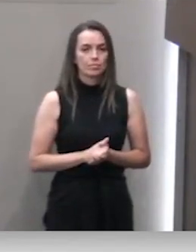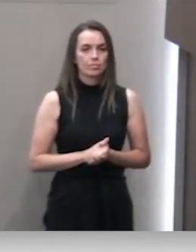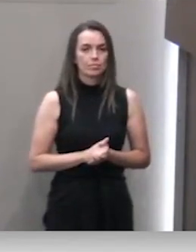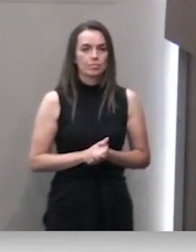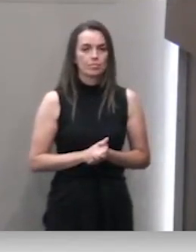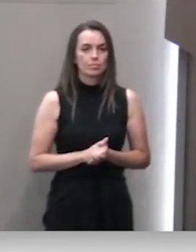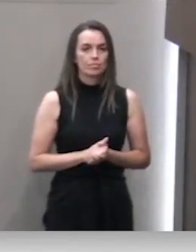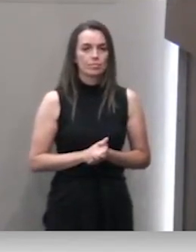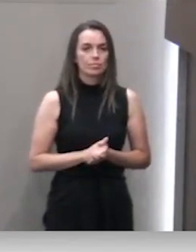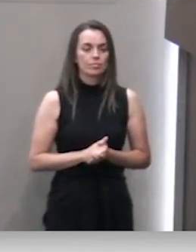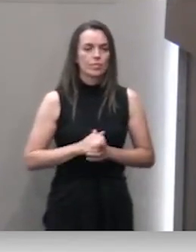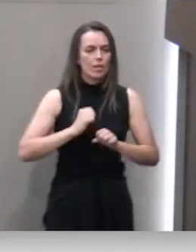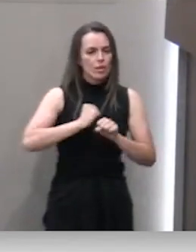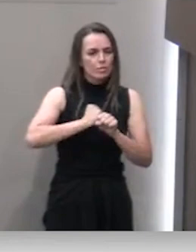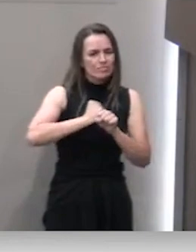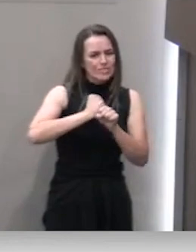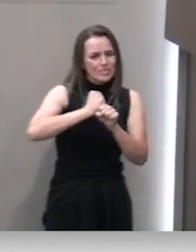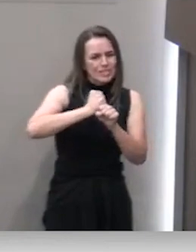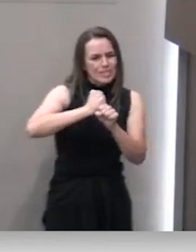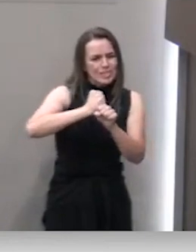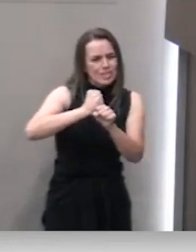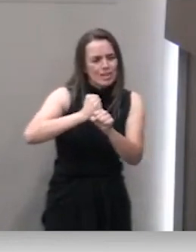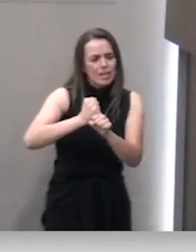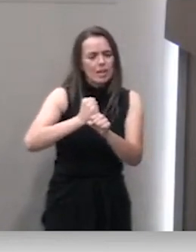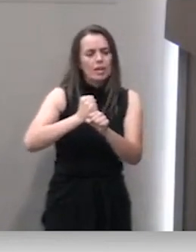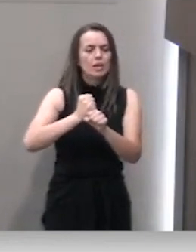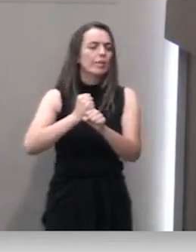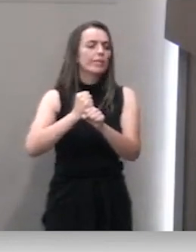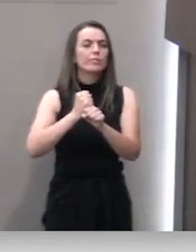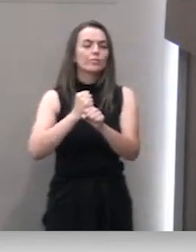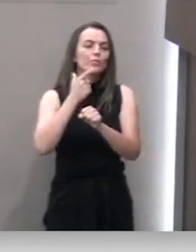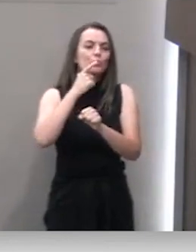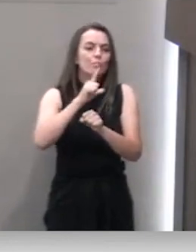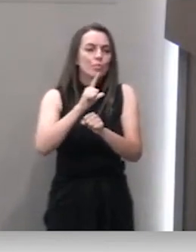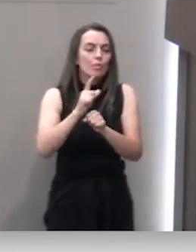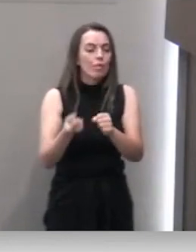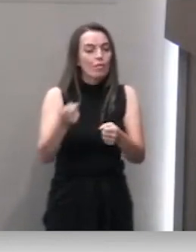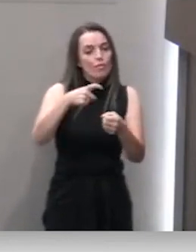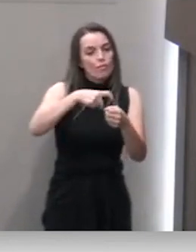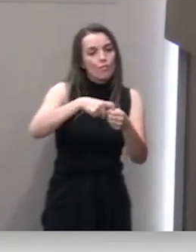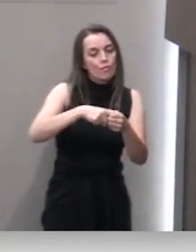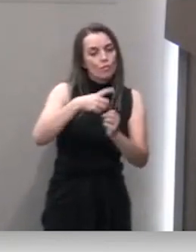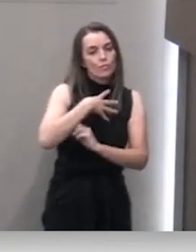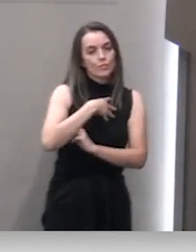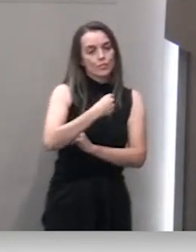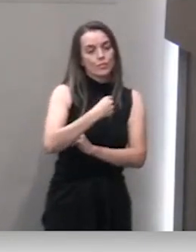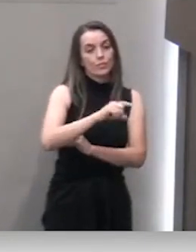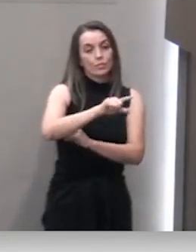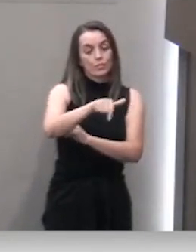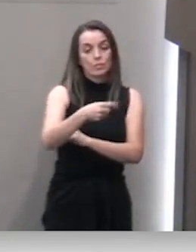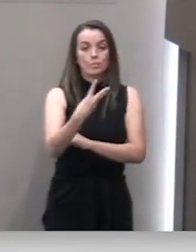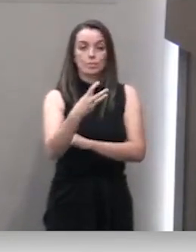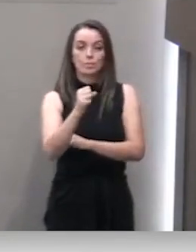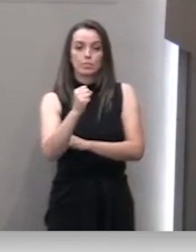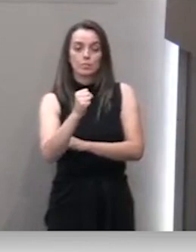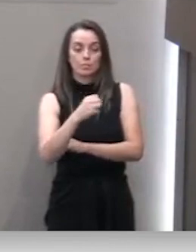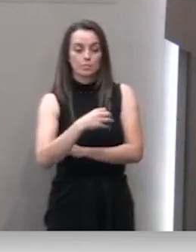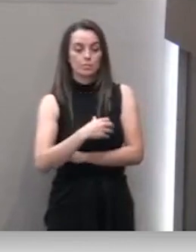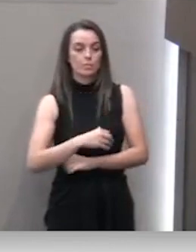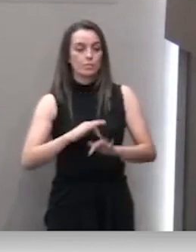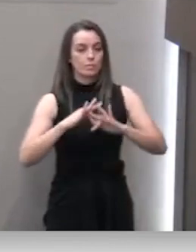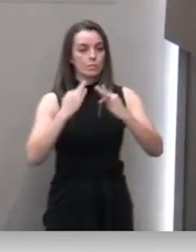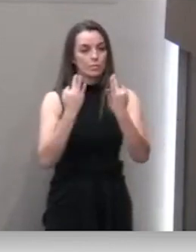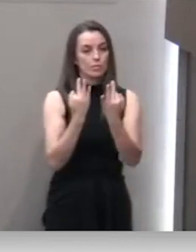Eles demoraram 1 ano para reaver as crianças. Depois disso, mais 38 famílias denunciaram esse acontecimento.